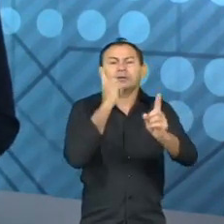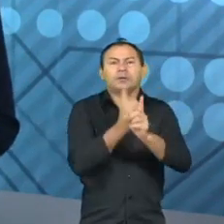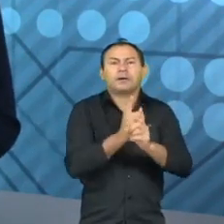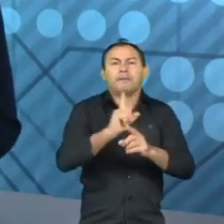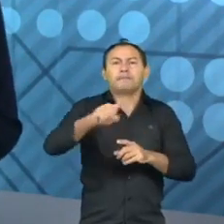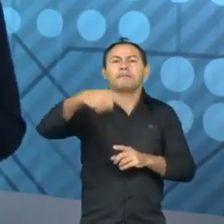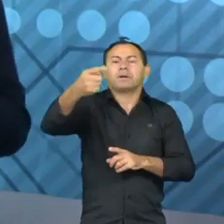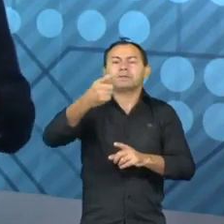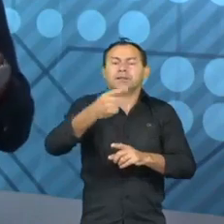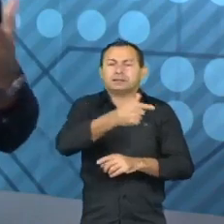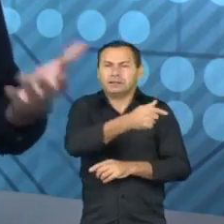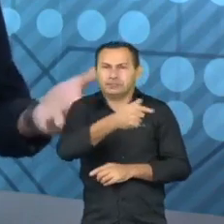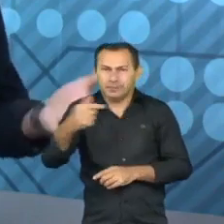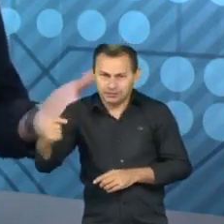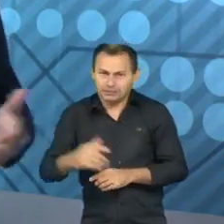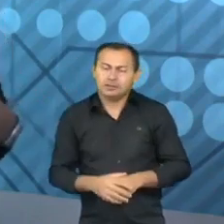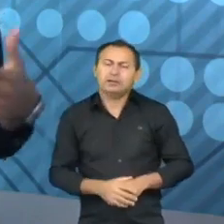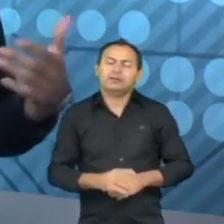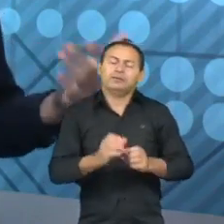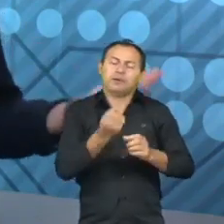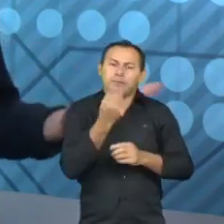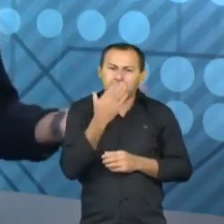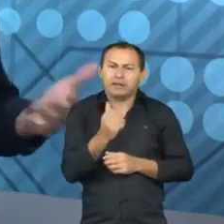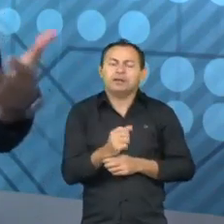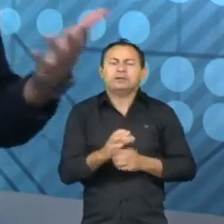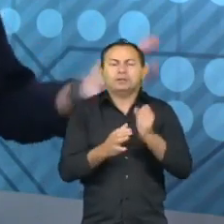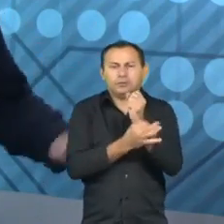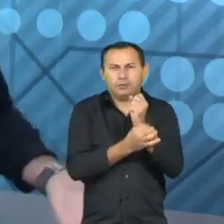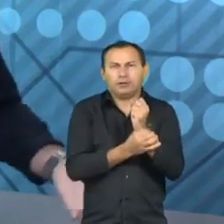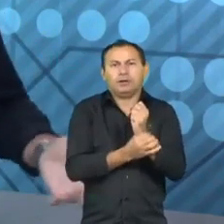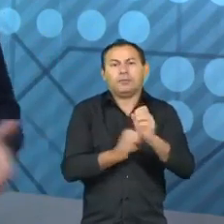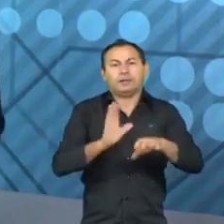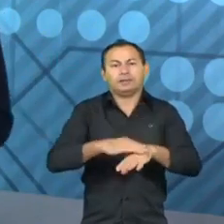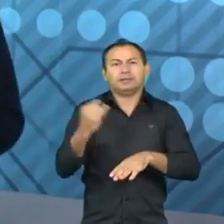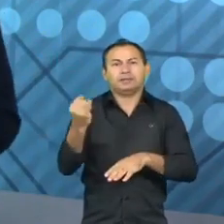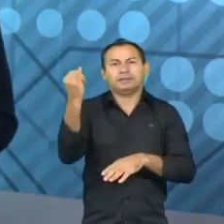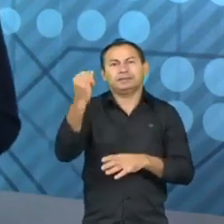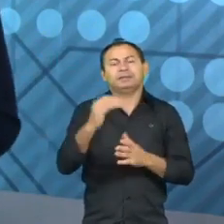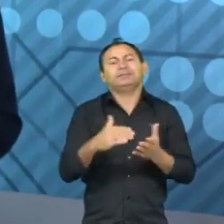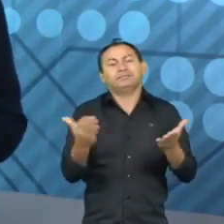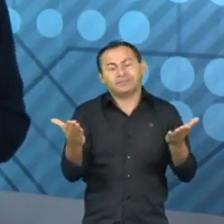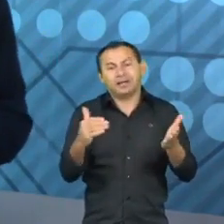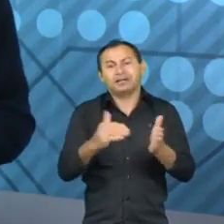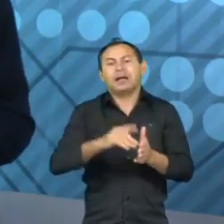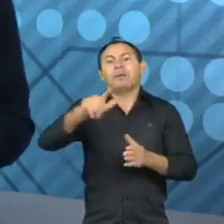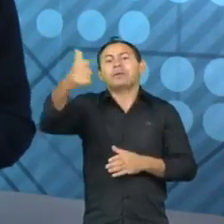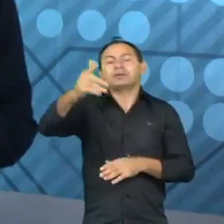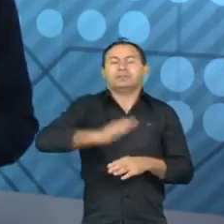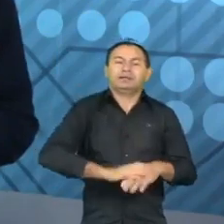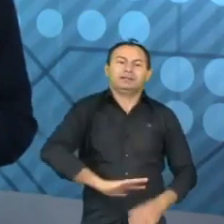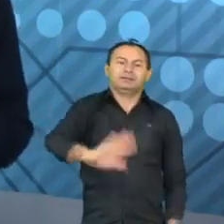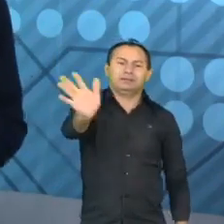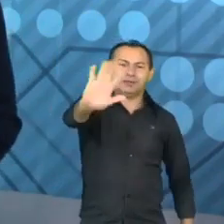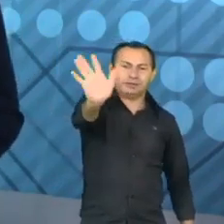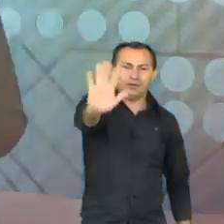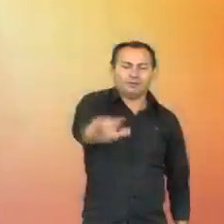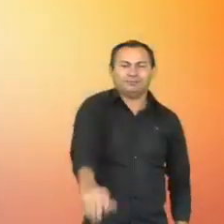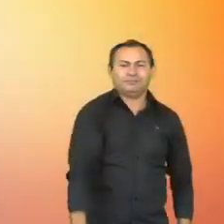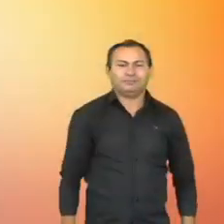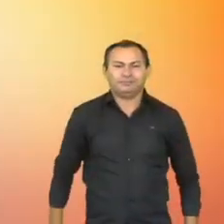na próxima semana. Fique bem, seguro, esse é o mais importante. E até a próxima. Tchau, tchau.